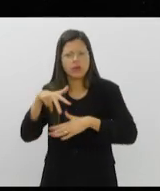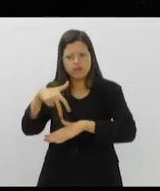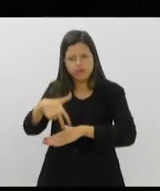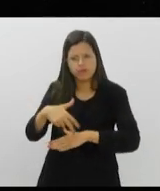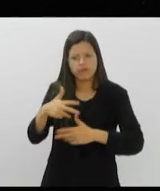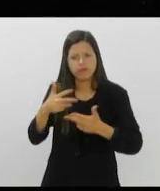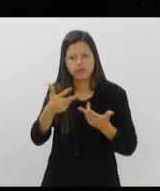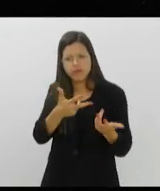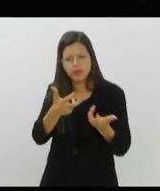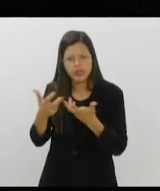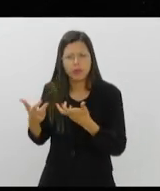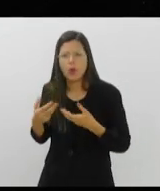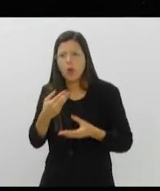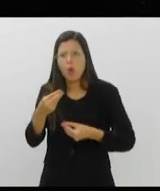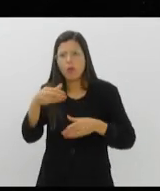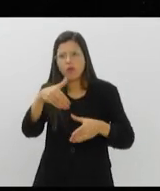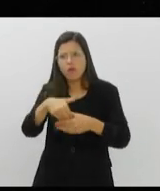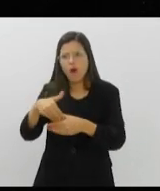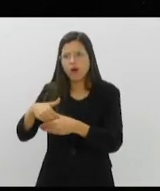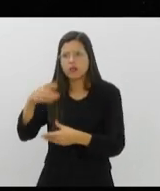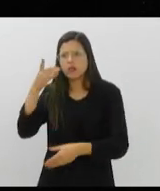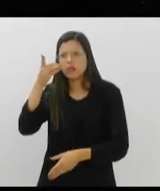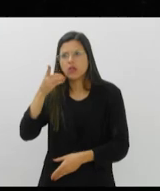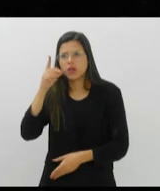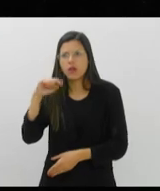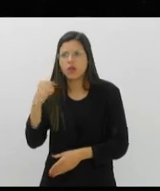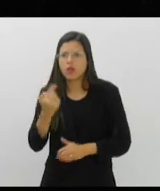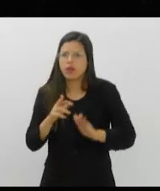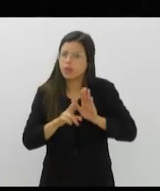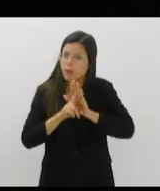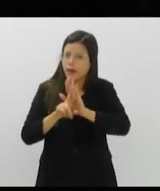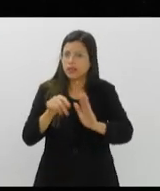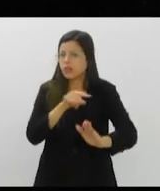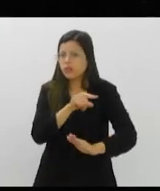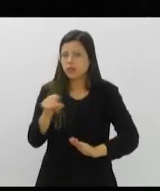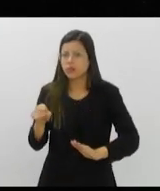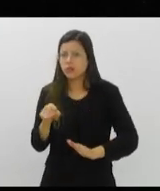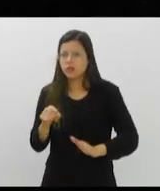deputados. Nós, afinal de contas, representamos vocês, não podemos ficar